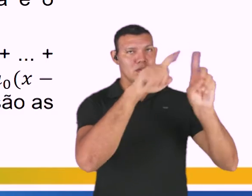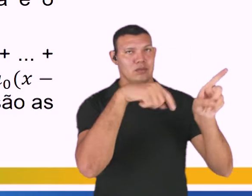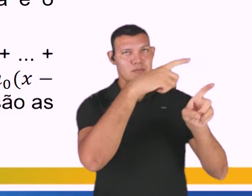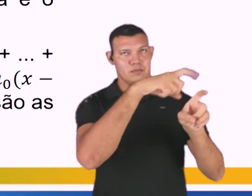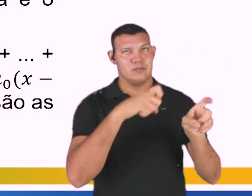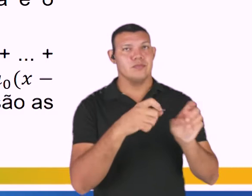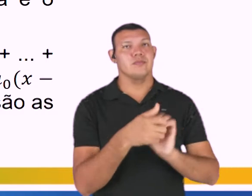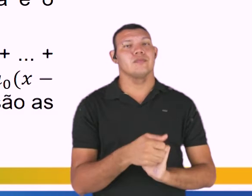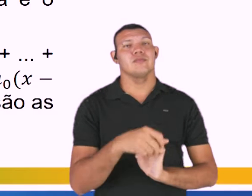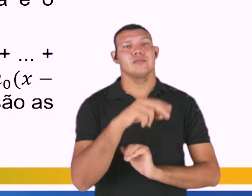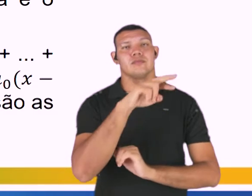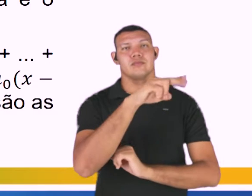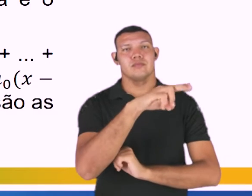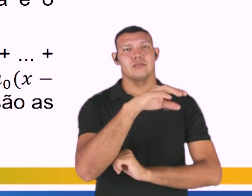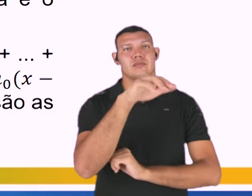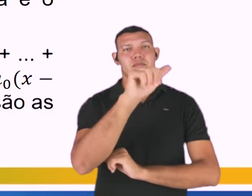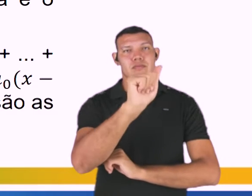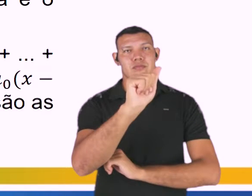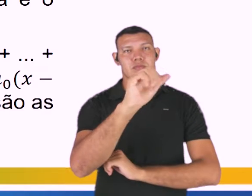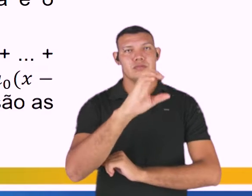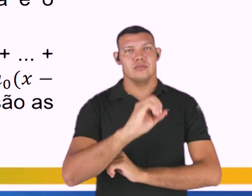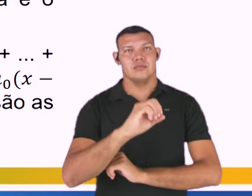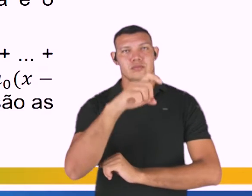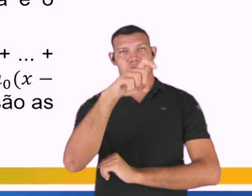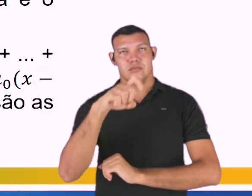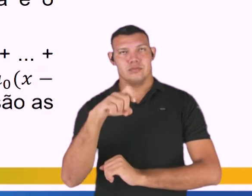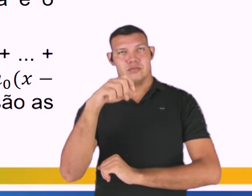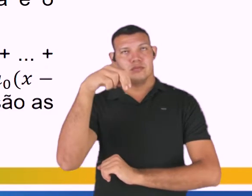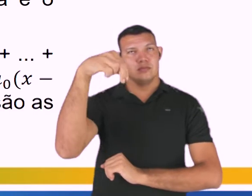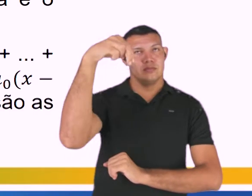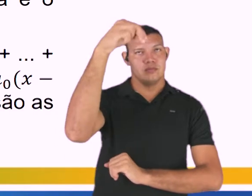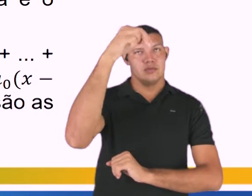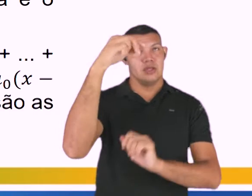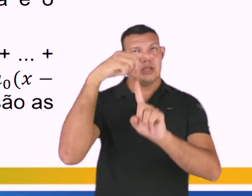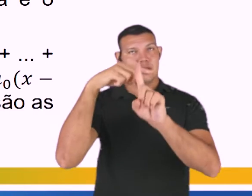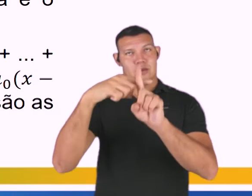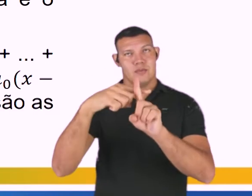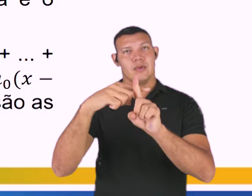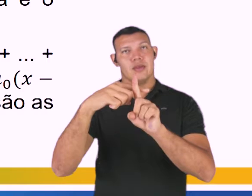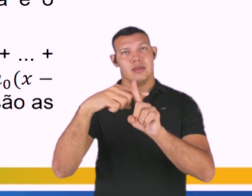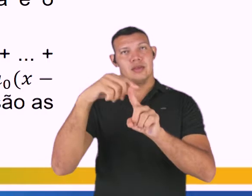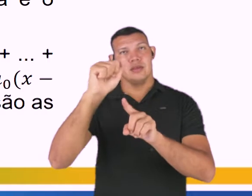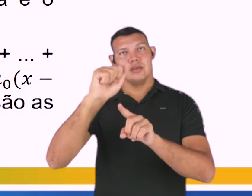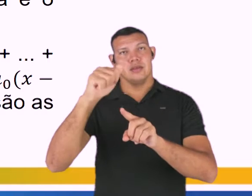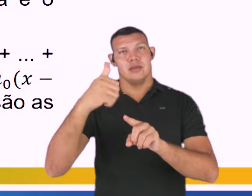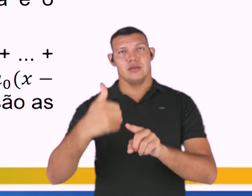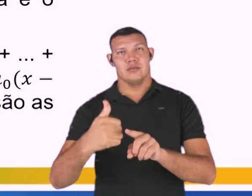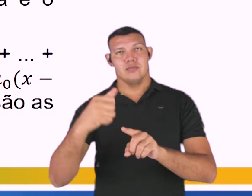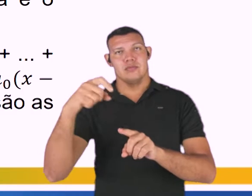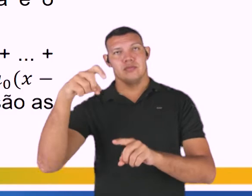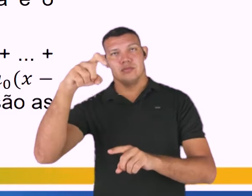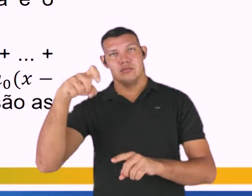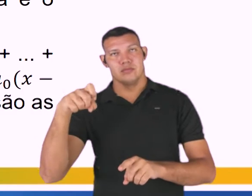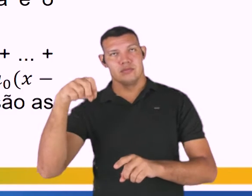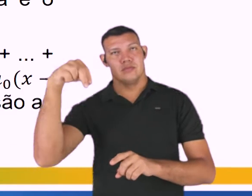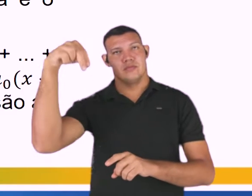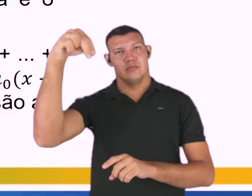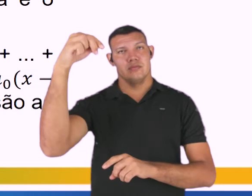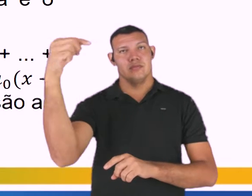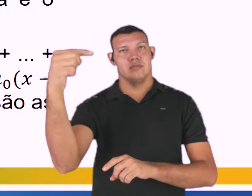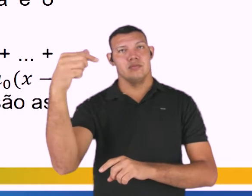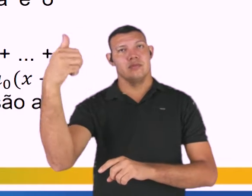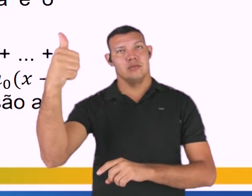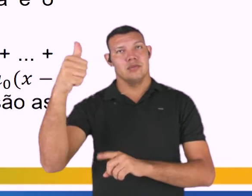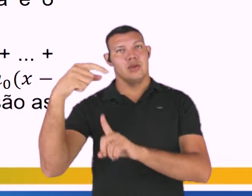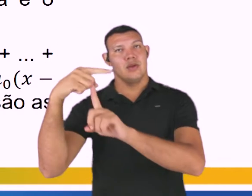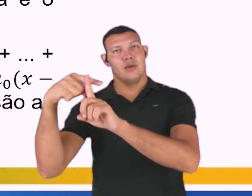ser decomposto no produto p de x, em evidência, que vocês vão perceber pela nomenclatura,